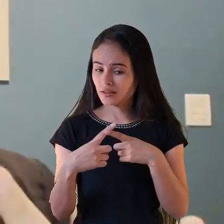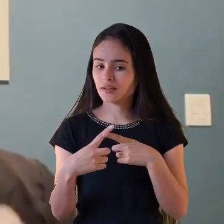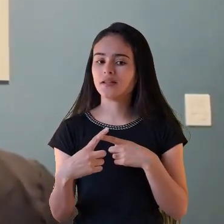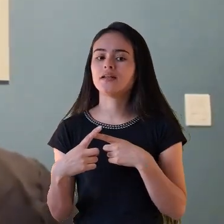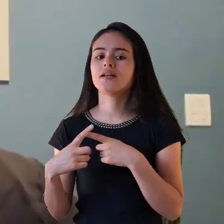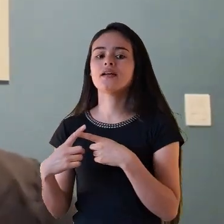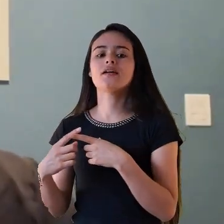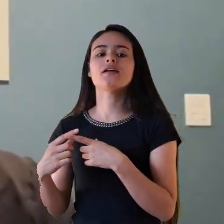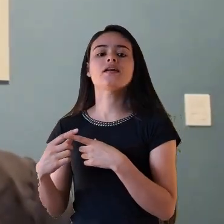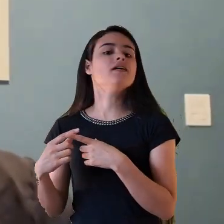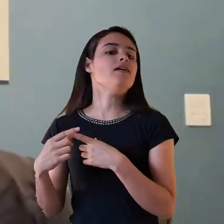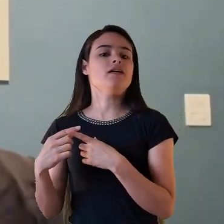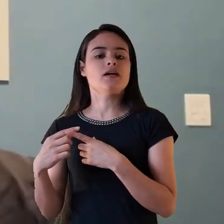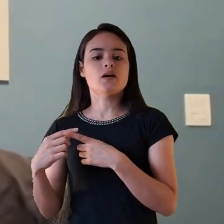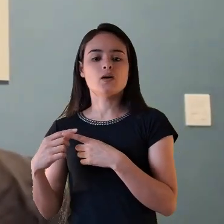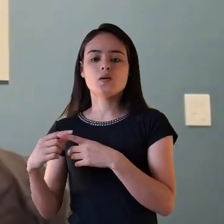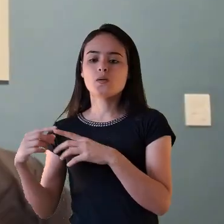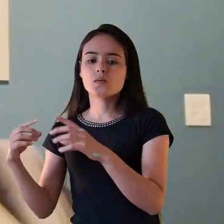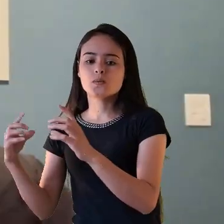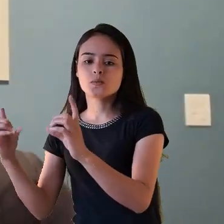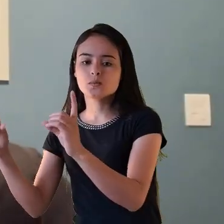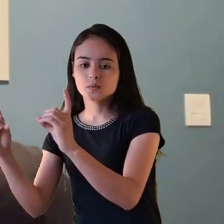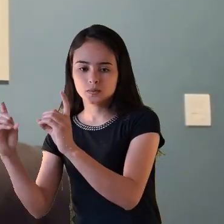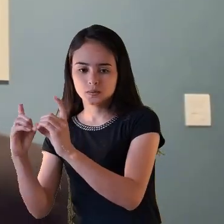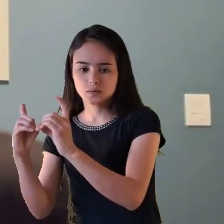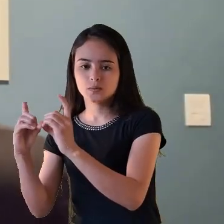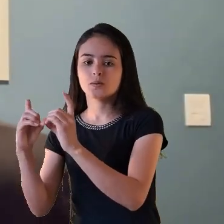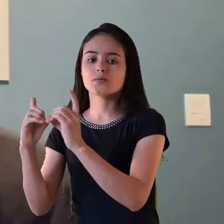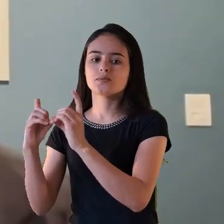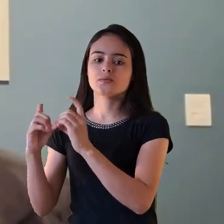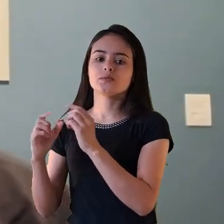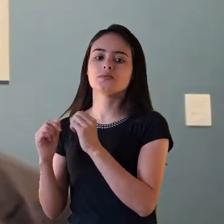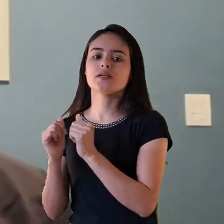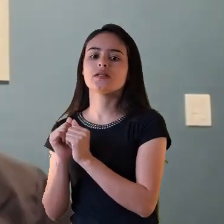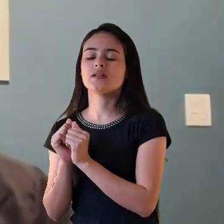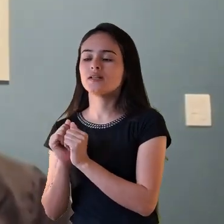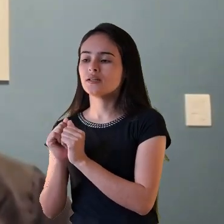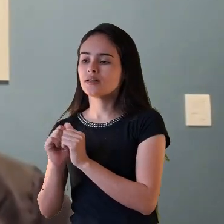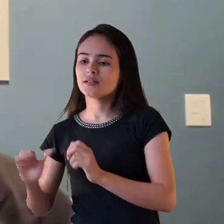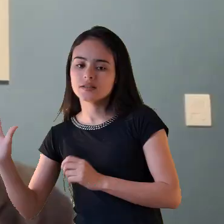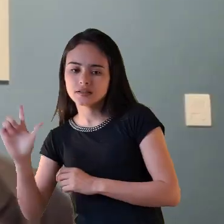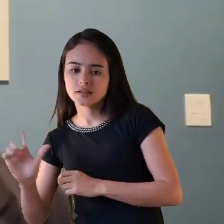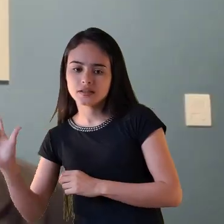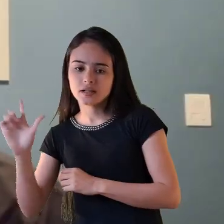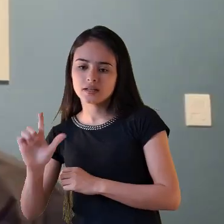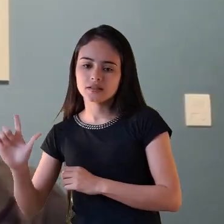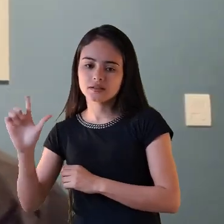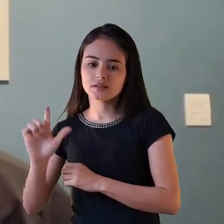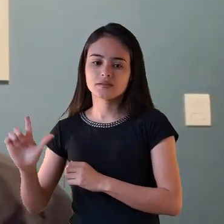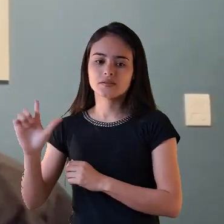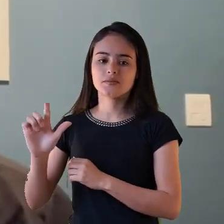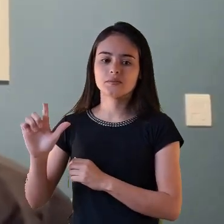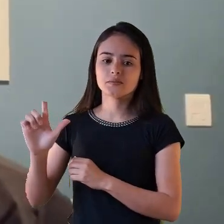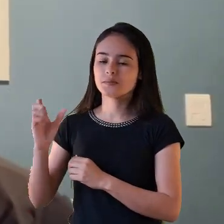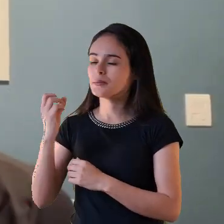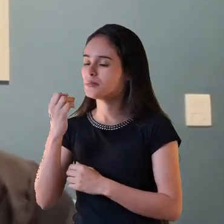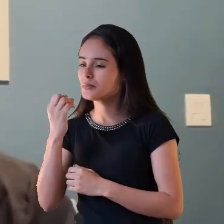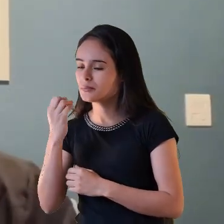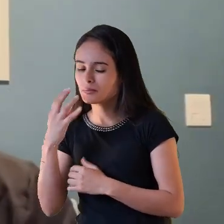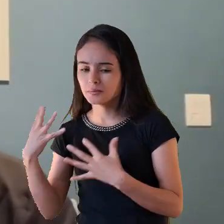Águas Virtuosas e também, enfim, da importância de uma homenagem desse tipo, me toca muito pelo fato de ser